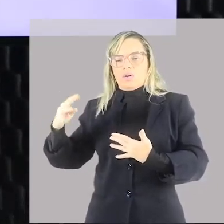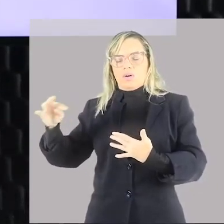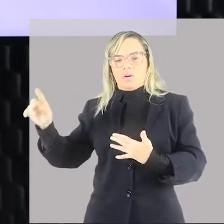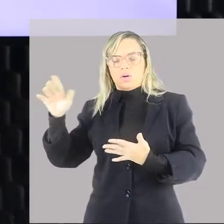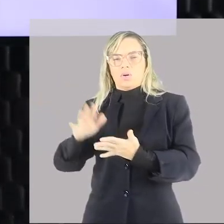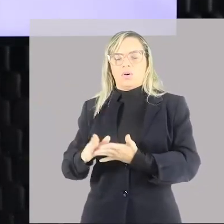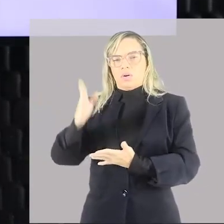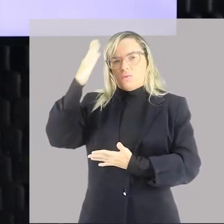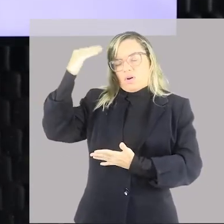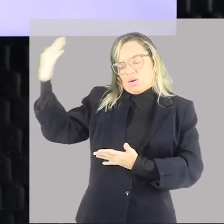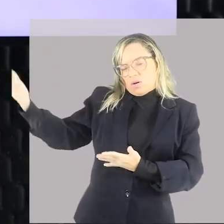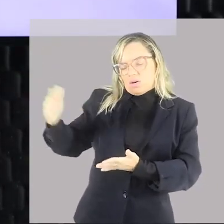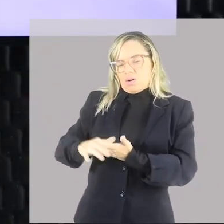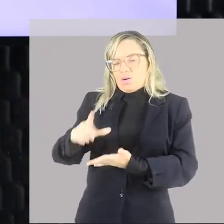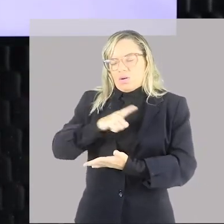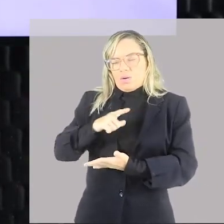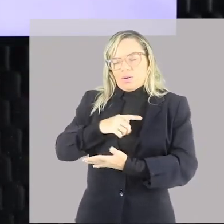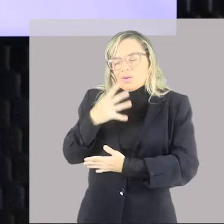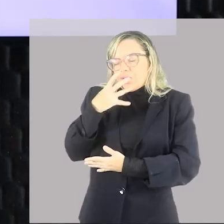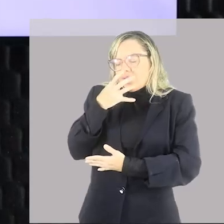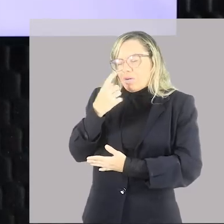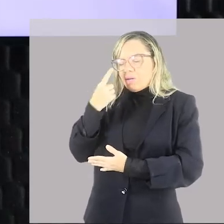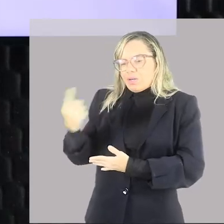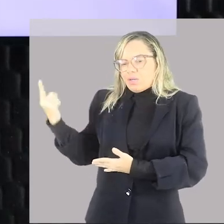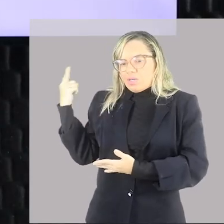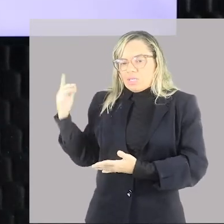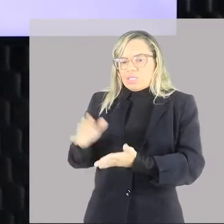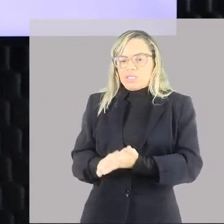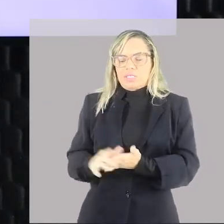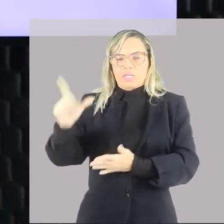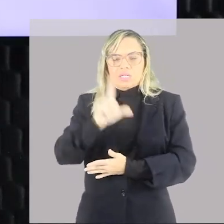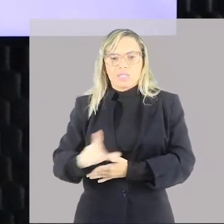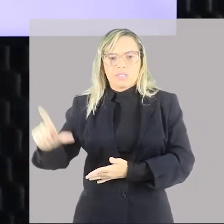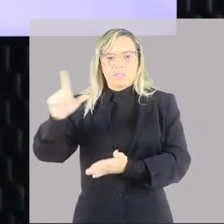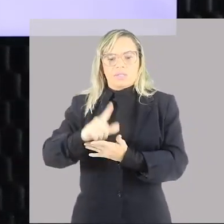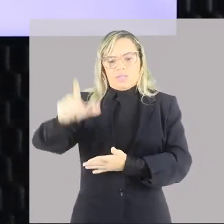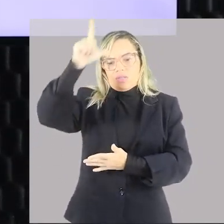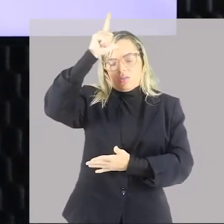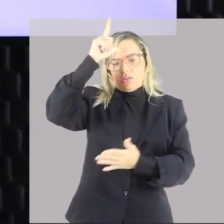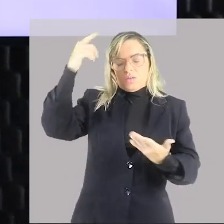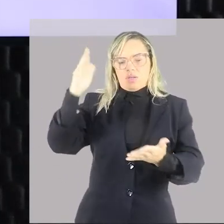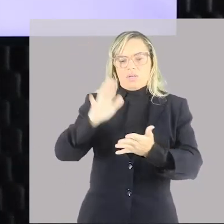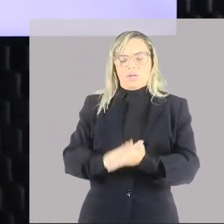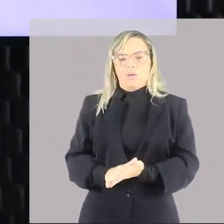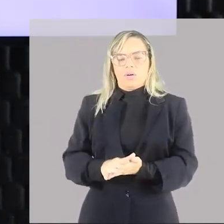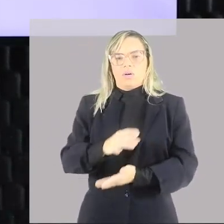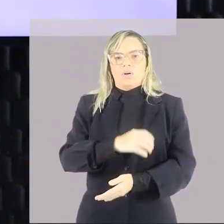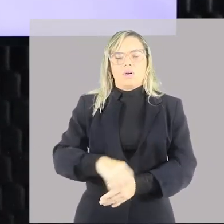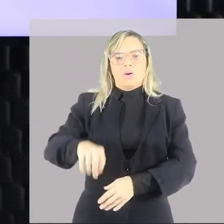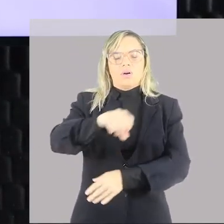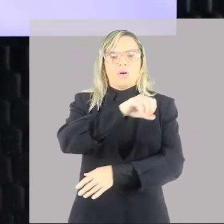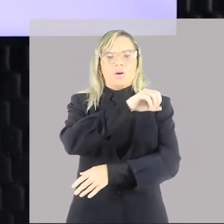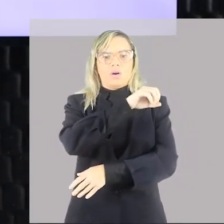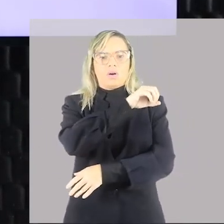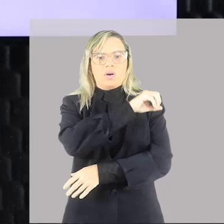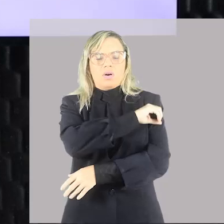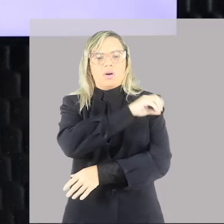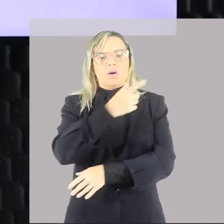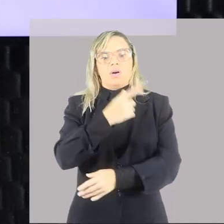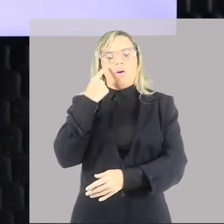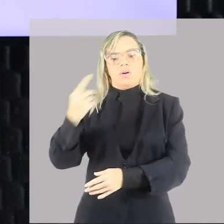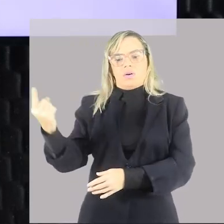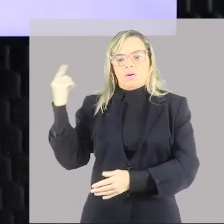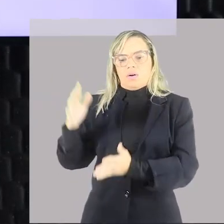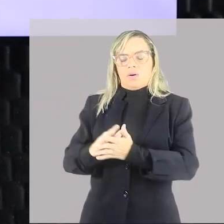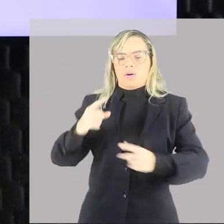por várias razões, né? E chama-se aqui O Analfabeto Político. É um texto muito conhecido que mostra